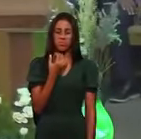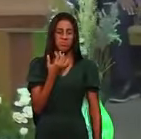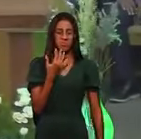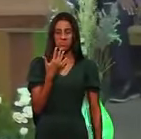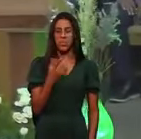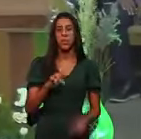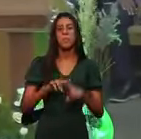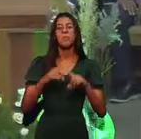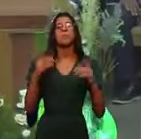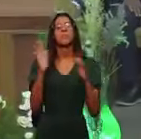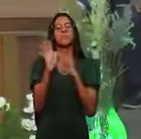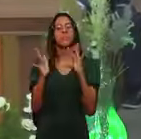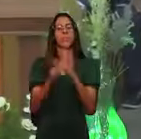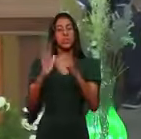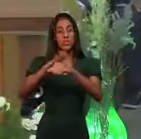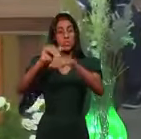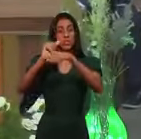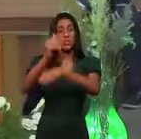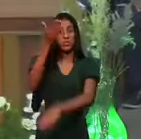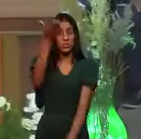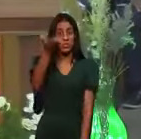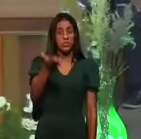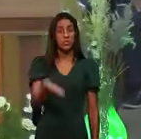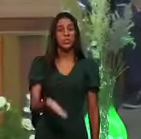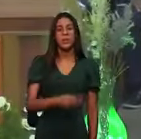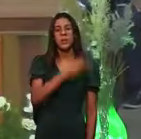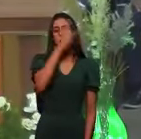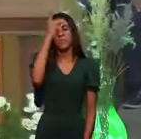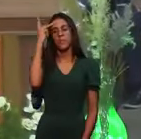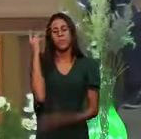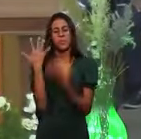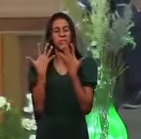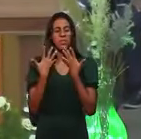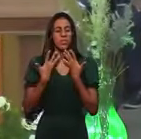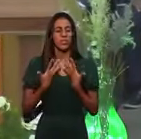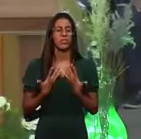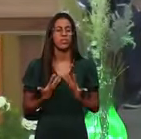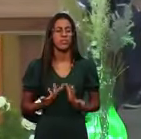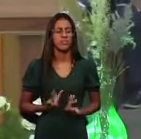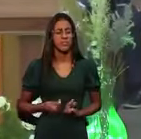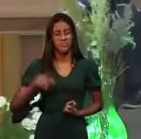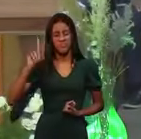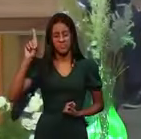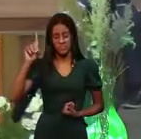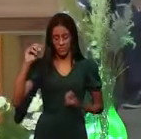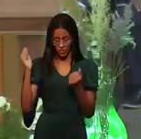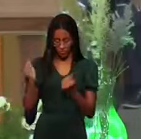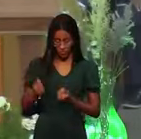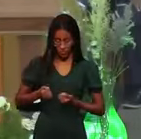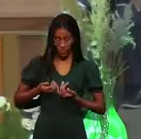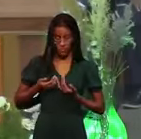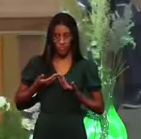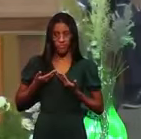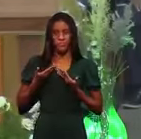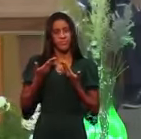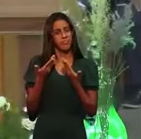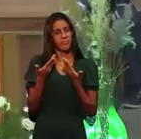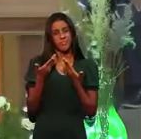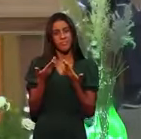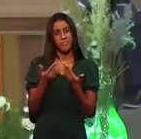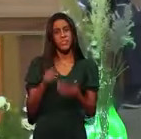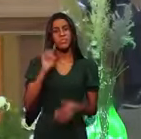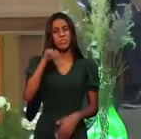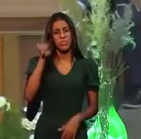esta noite: vinde a mim todos vós que estão cansados, eu aliviarei vocês. Quem crê que